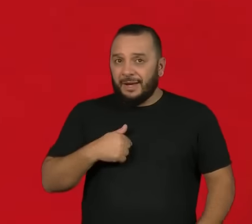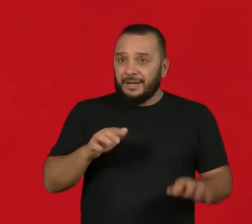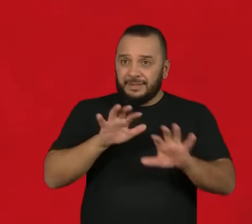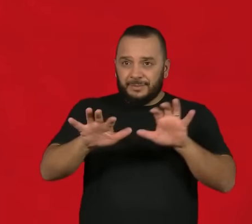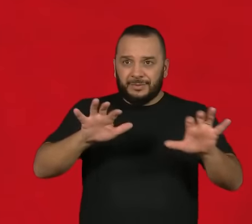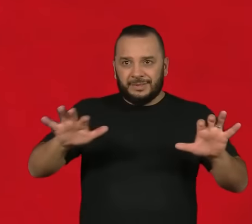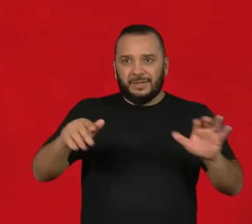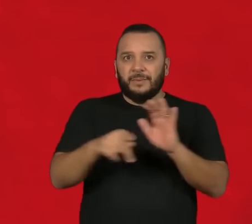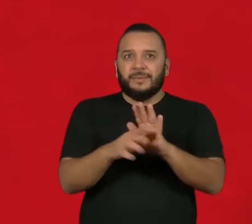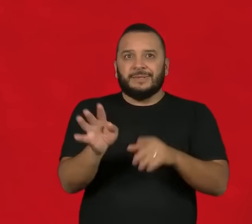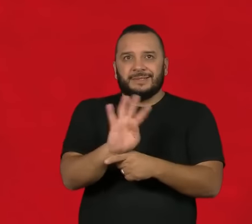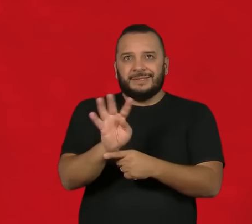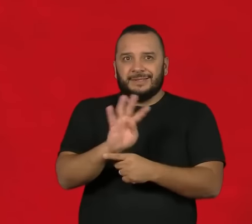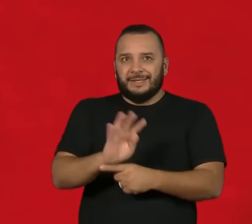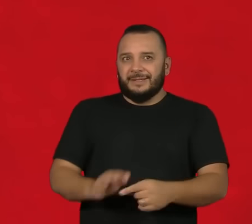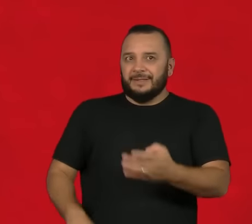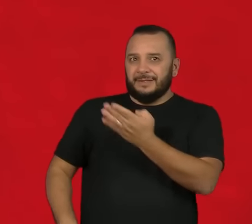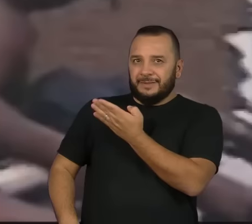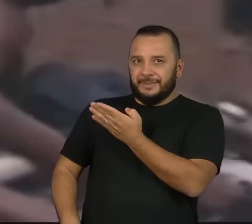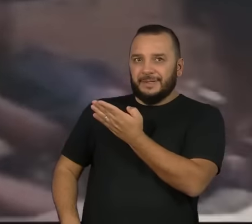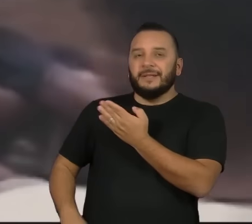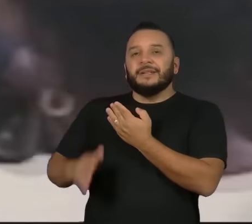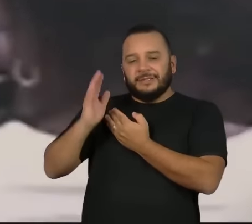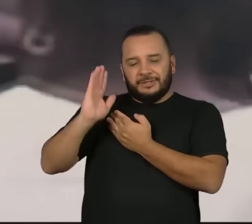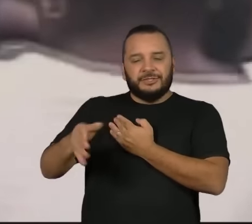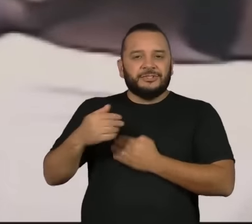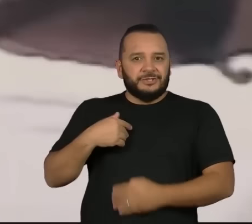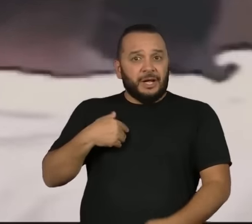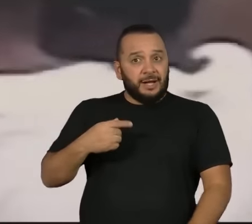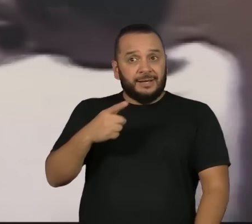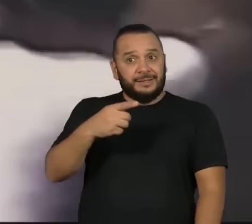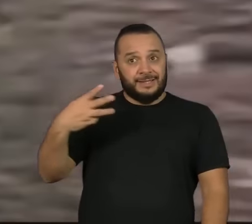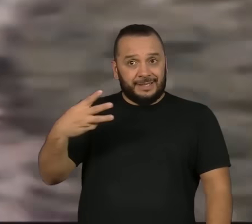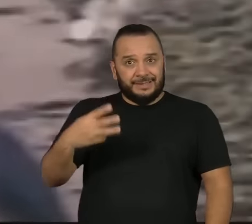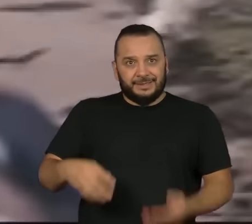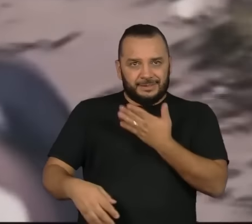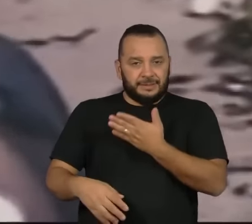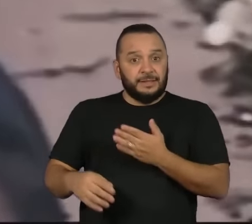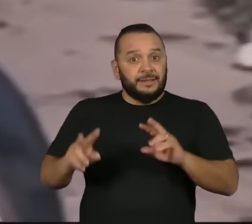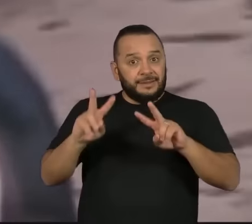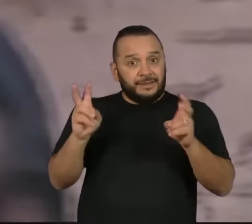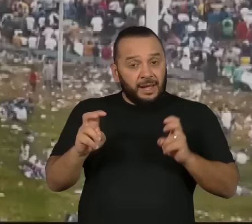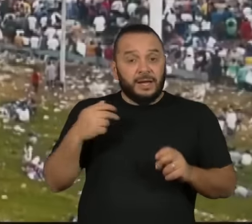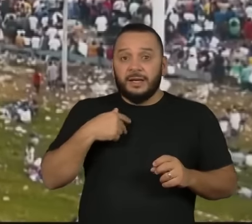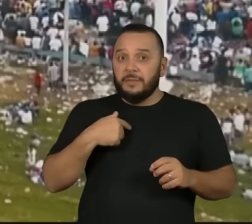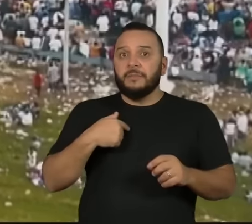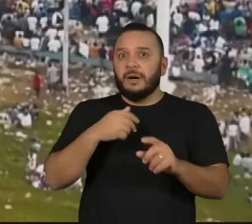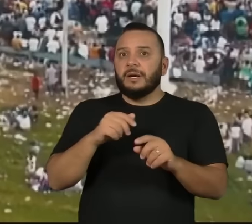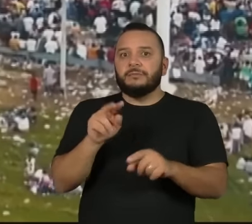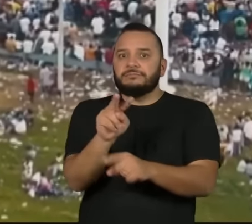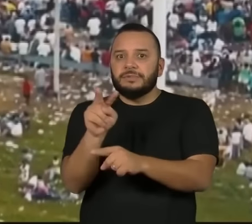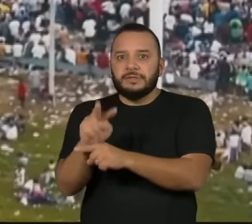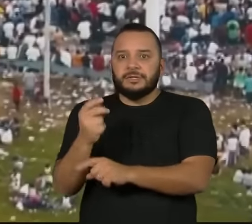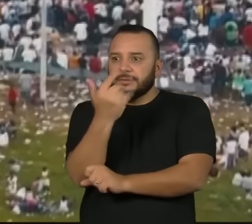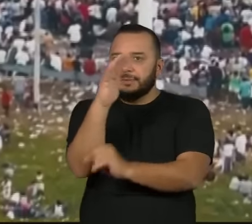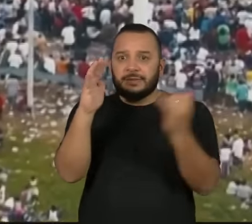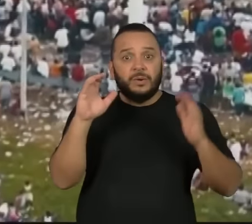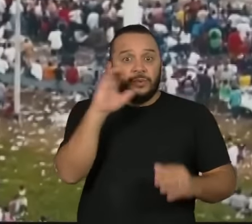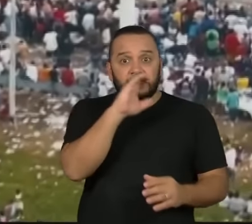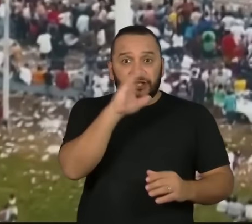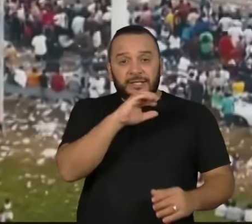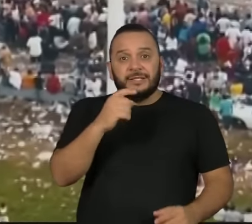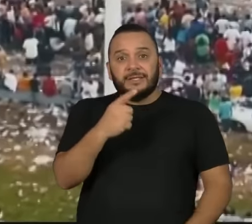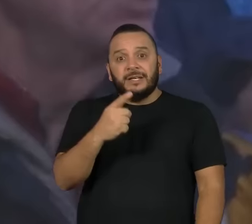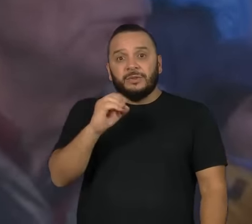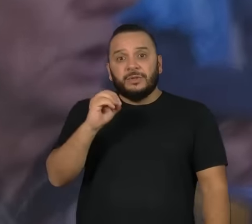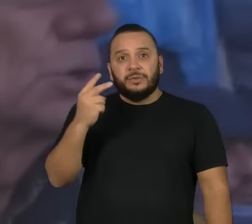de Cinema chega à 13ª edição. Questões socioambientais urgentes são abordadas em 122